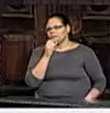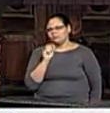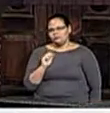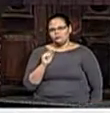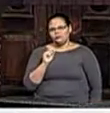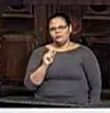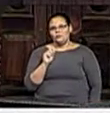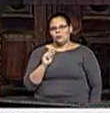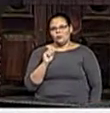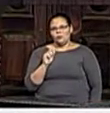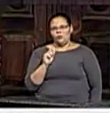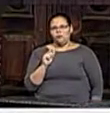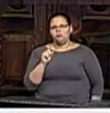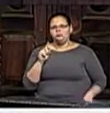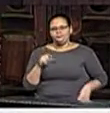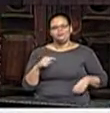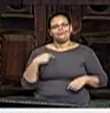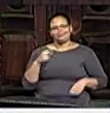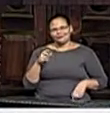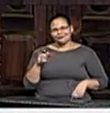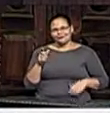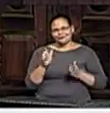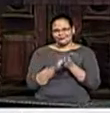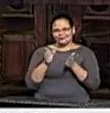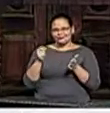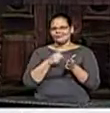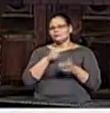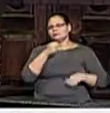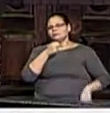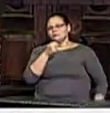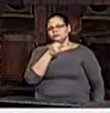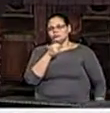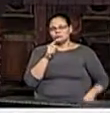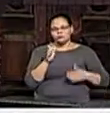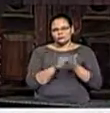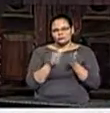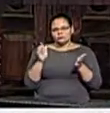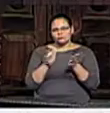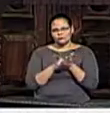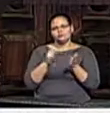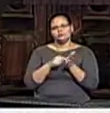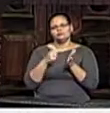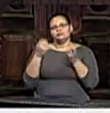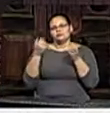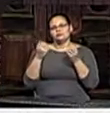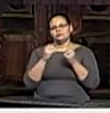que noticia o Globo dessa semana? Os